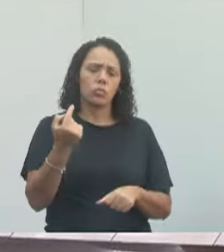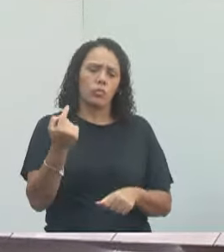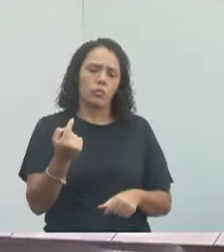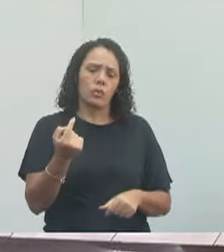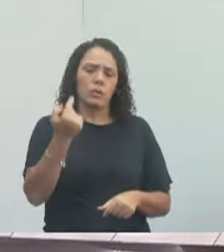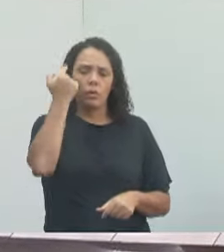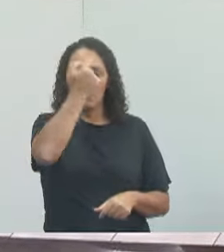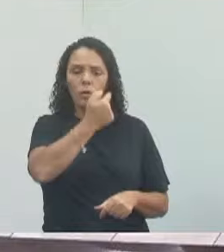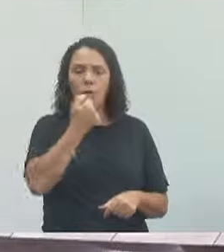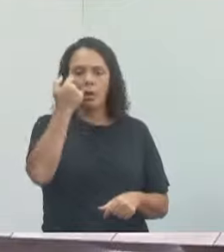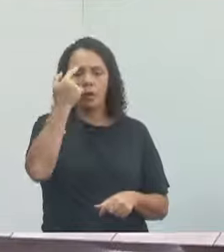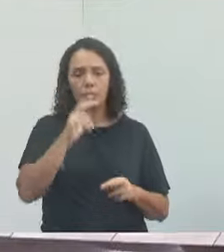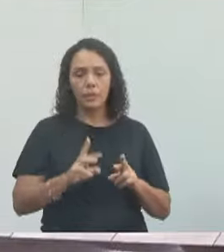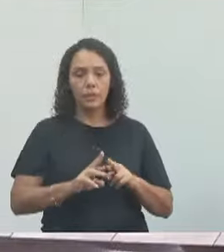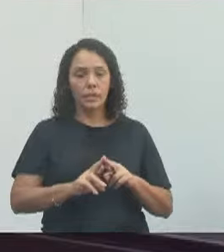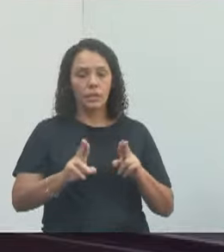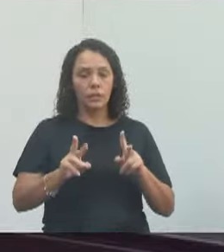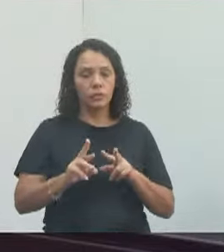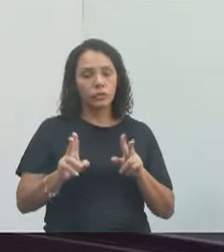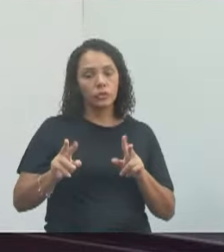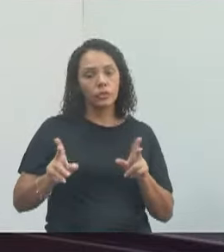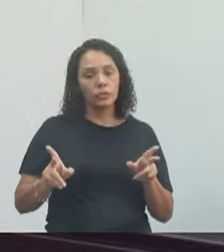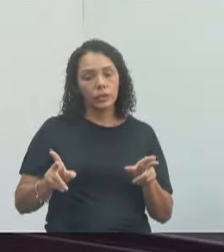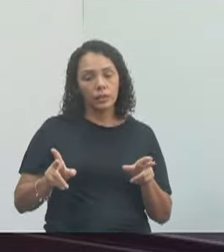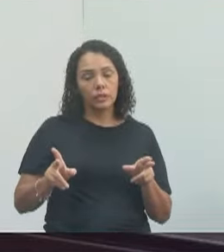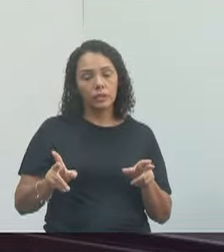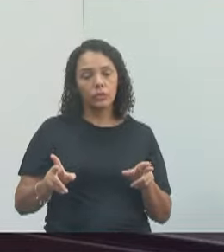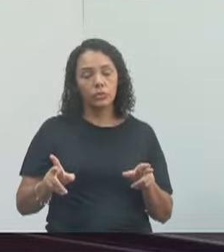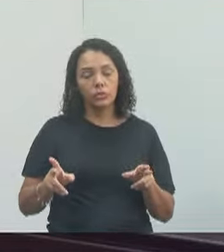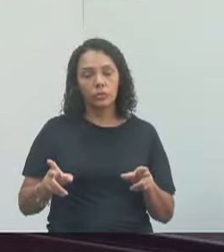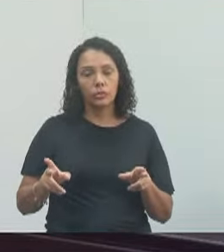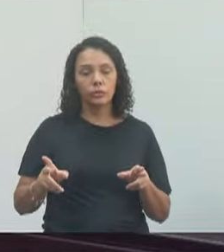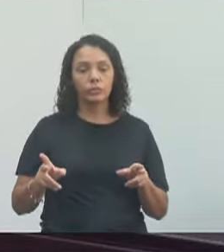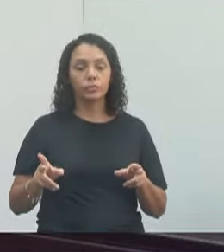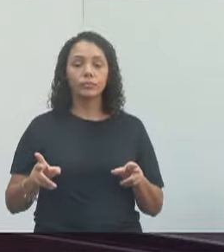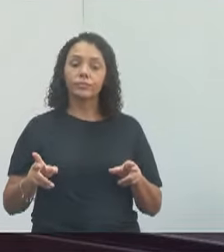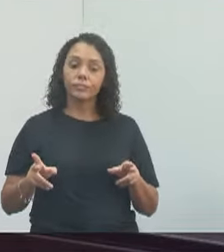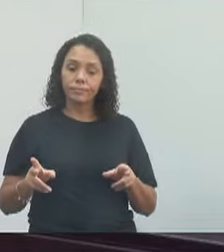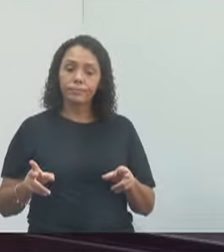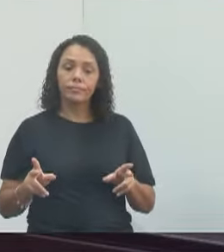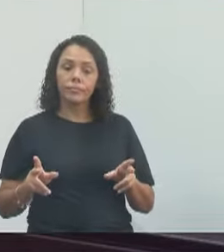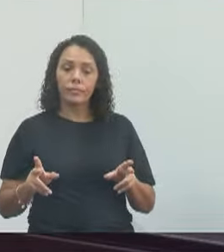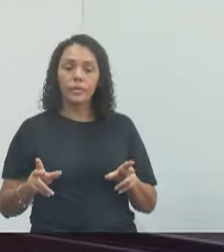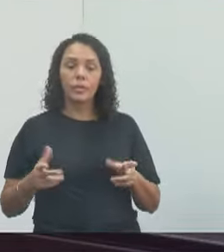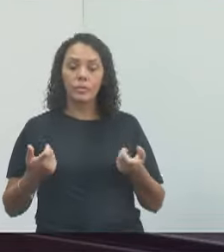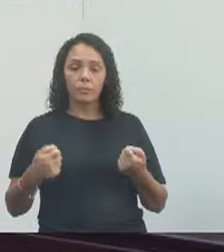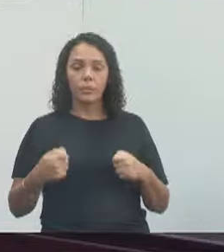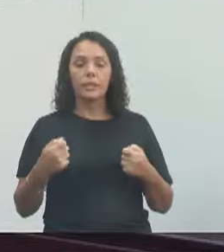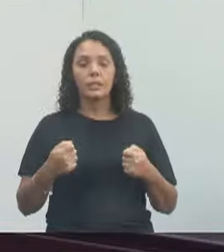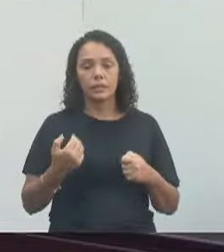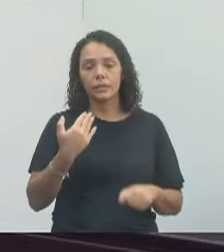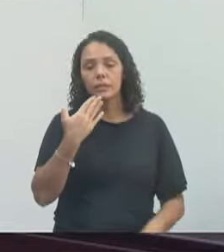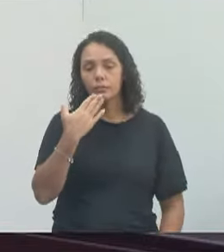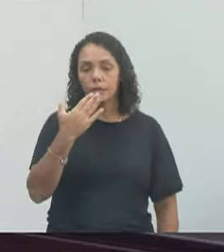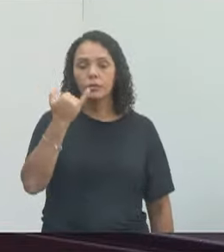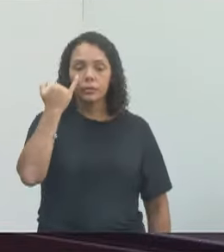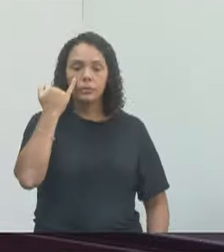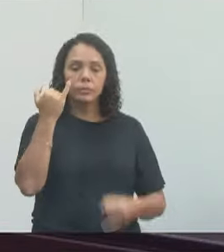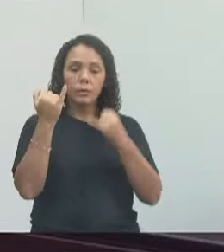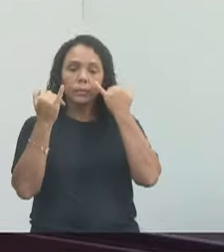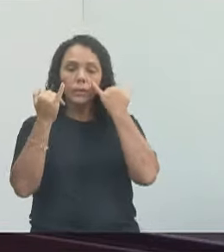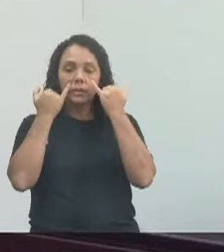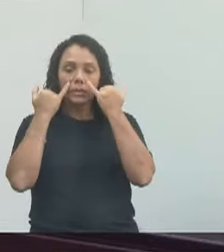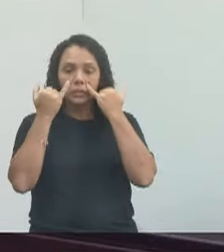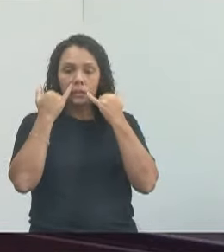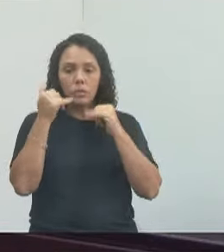seja diferente do administrativo que você não tem uma efetividade Eu acho que cabe sim ao Vereador fazer o pedido de informações para